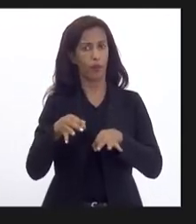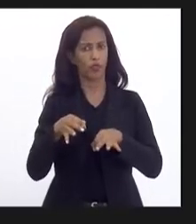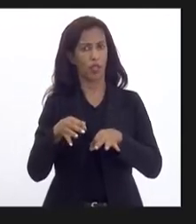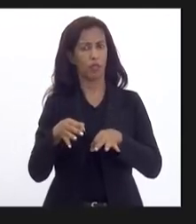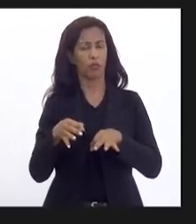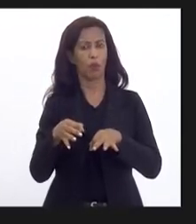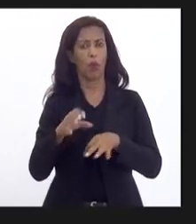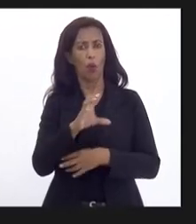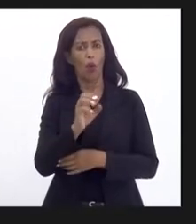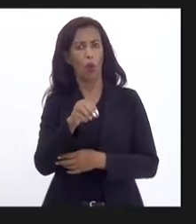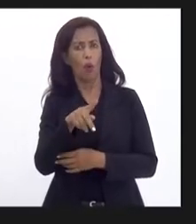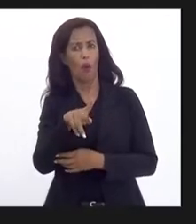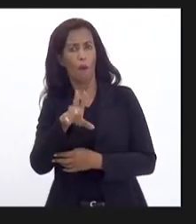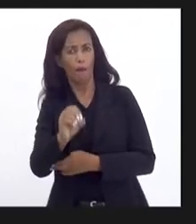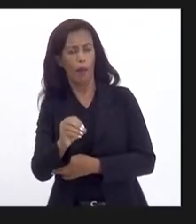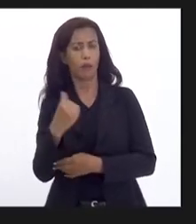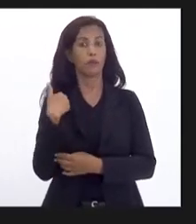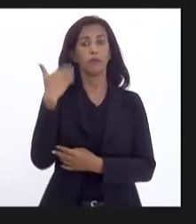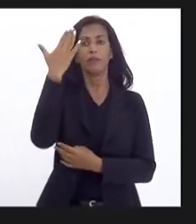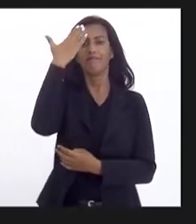complexo. Eu entendo